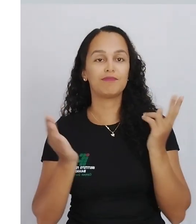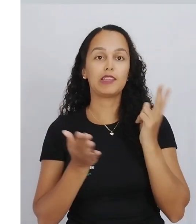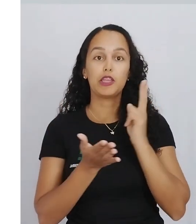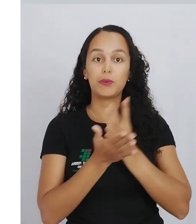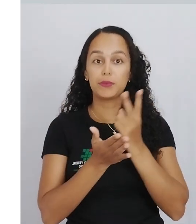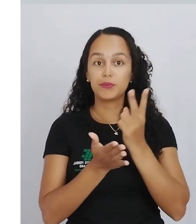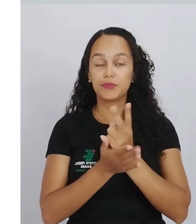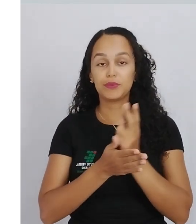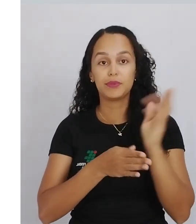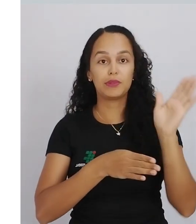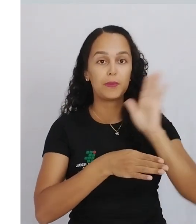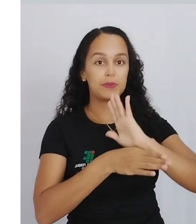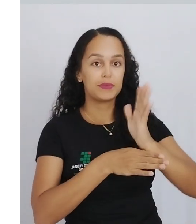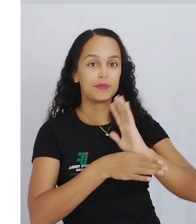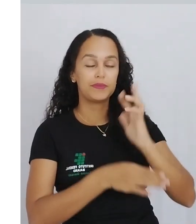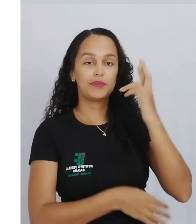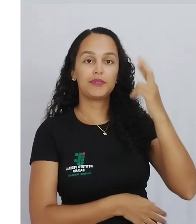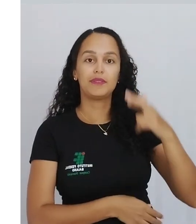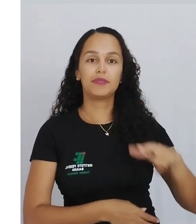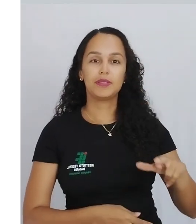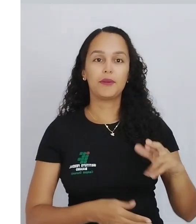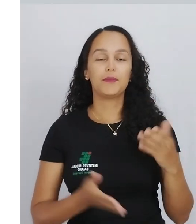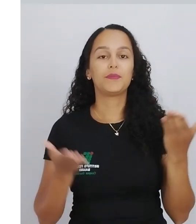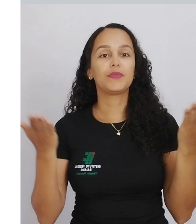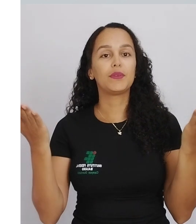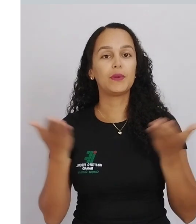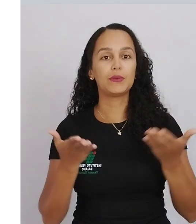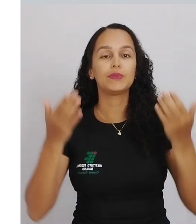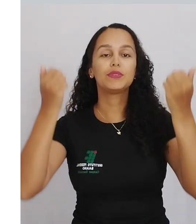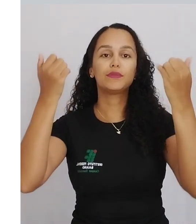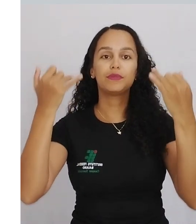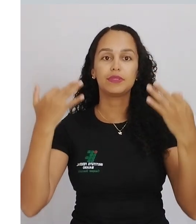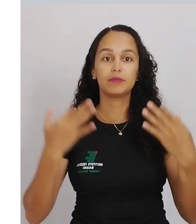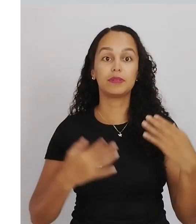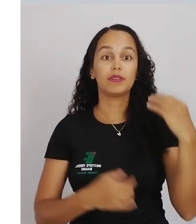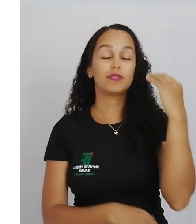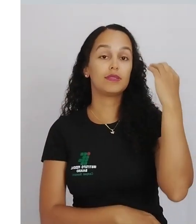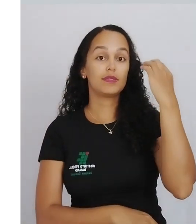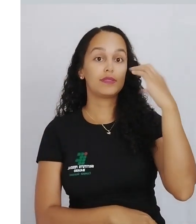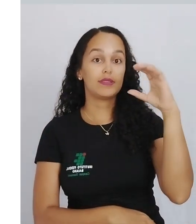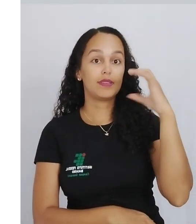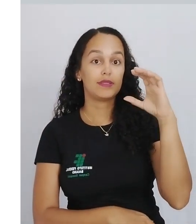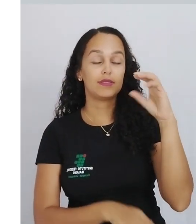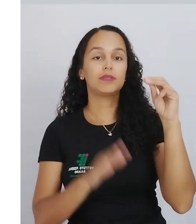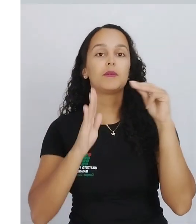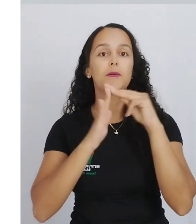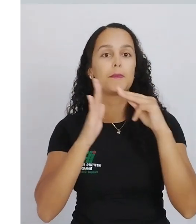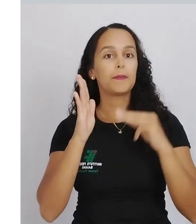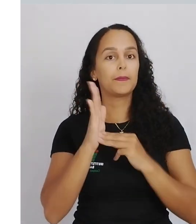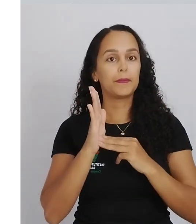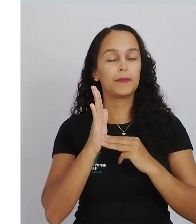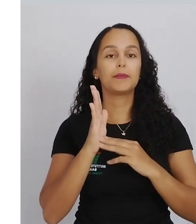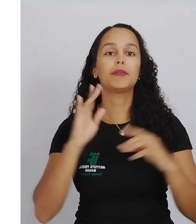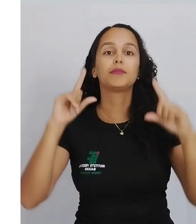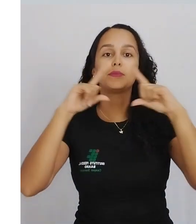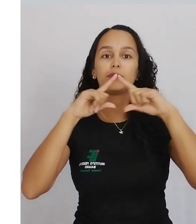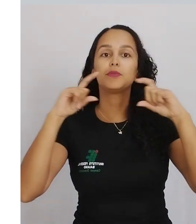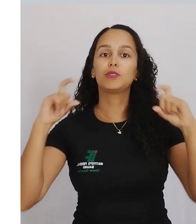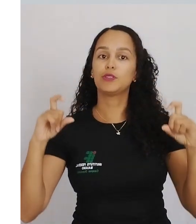Dando sequência aos vídeos de revisão, né? Hoje a gente vai estar falando um pouquinho sobre a ciência, o